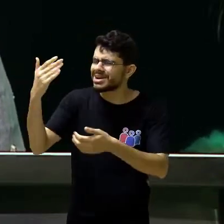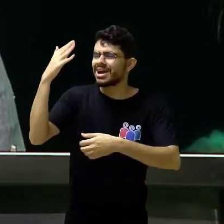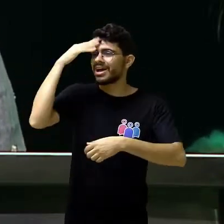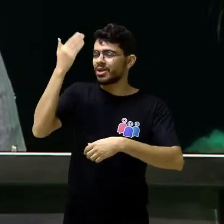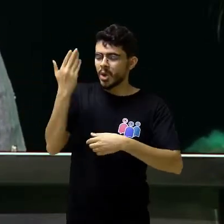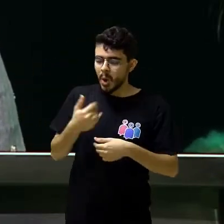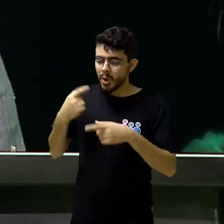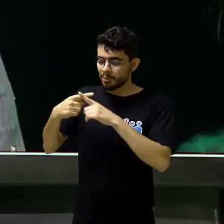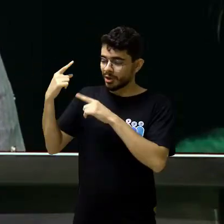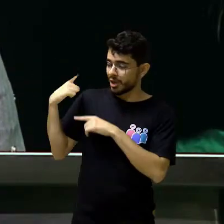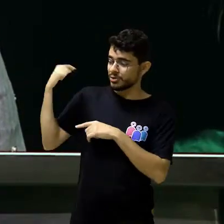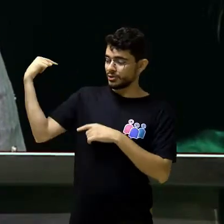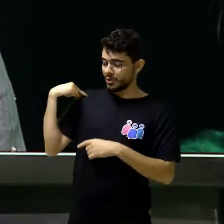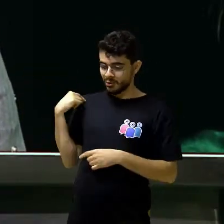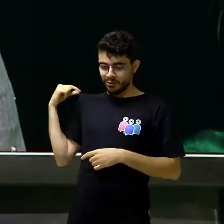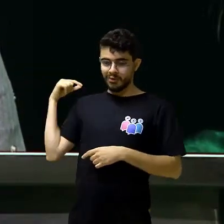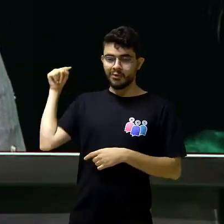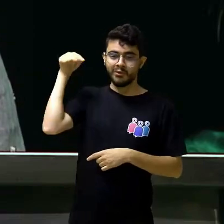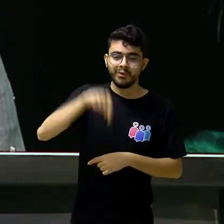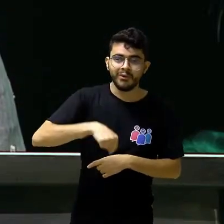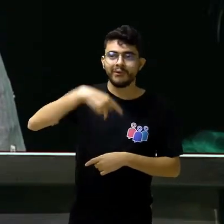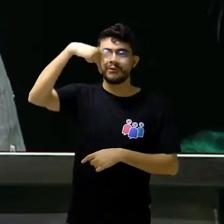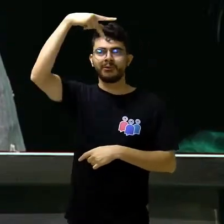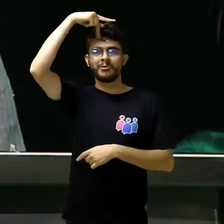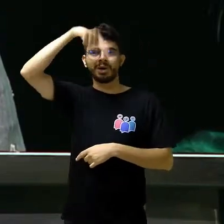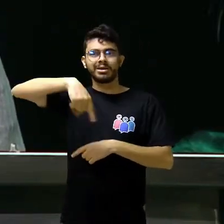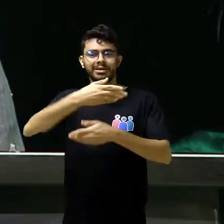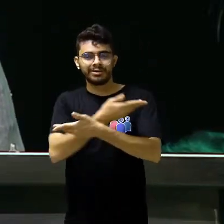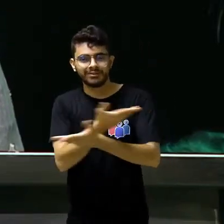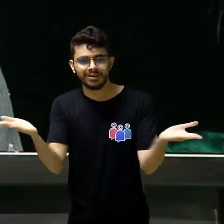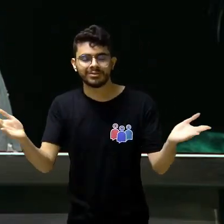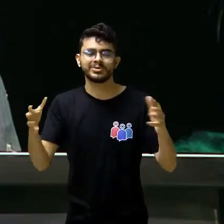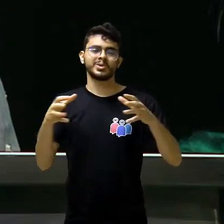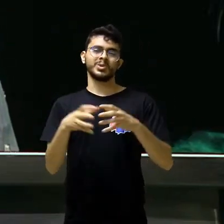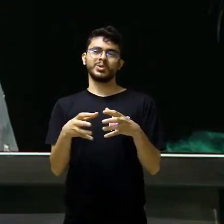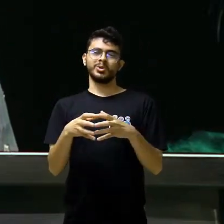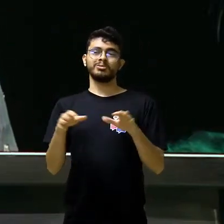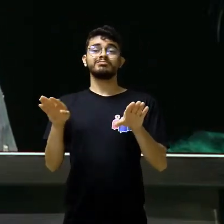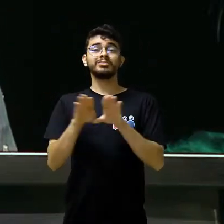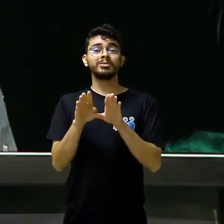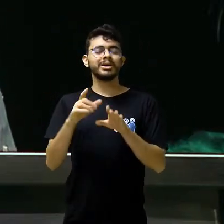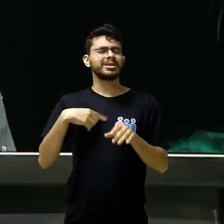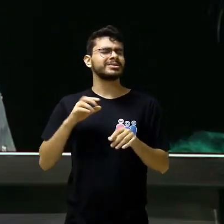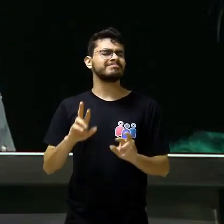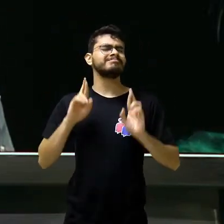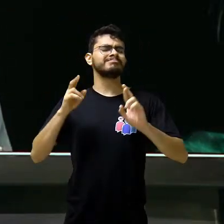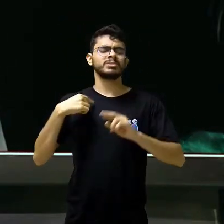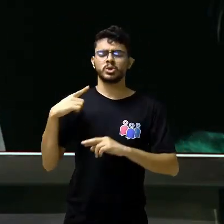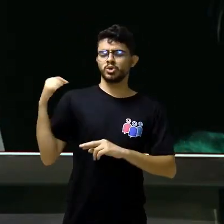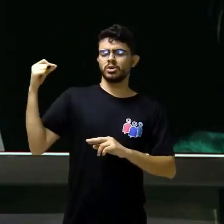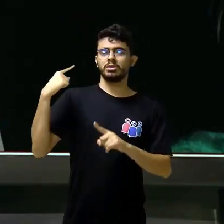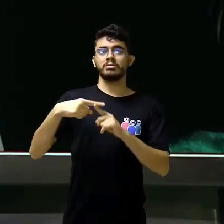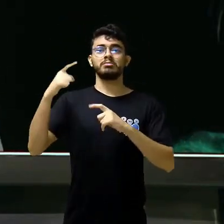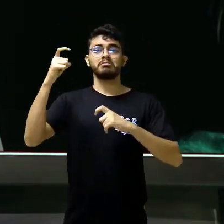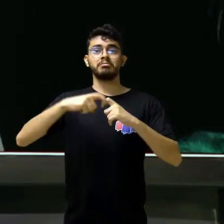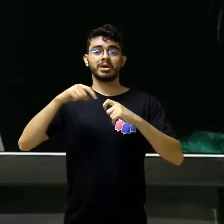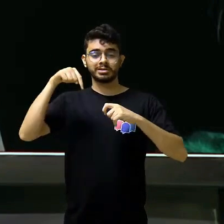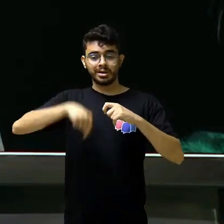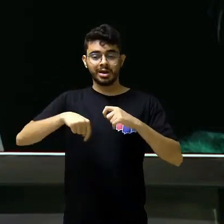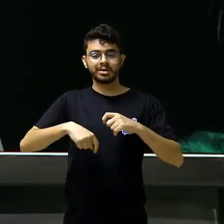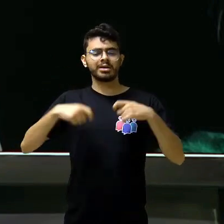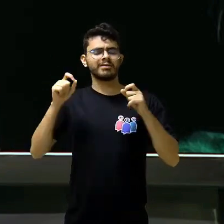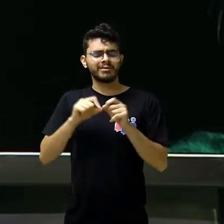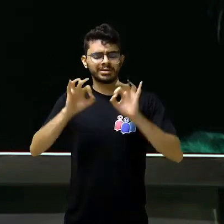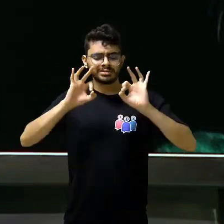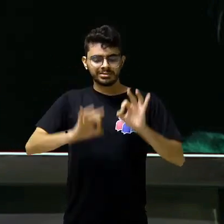ter sido escolhida para a Paraninfa de vocês. E que eu tenha sido escolhido pela medicina que aqui